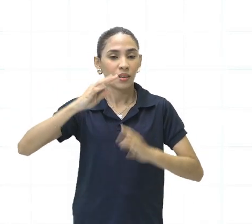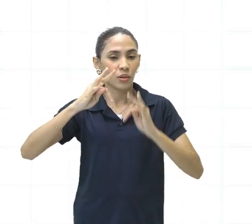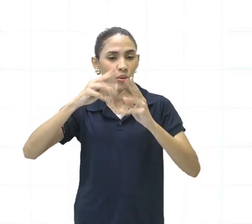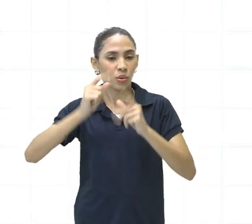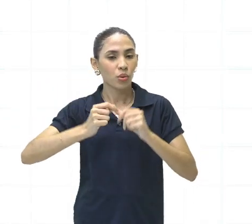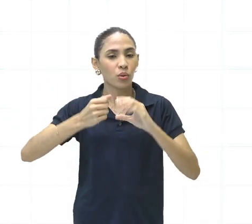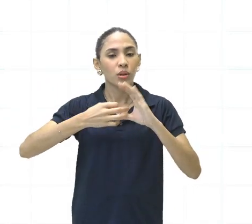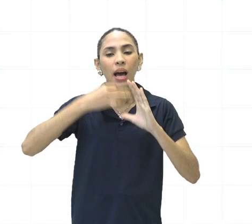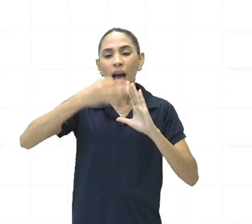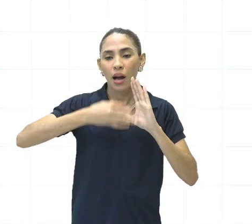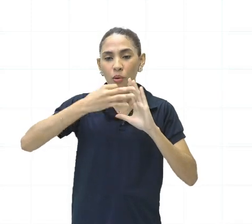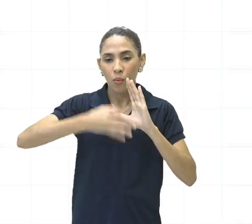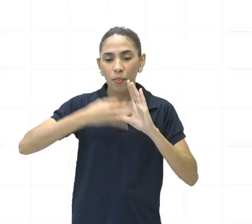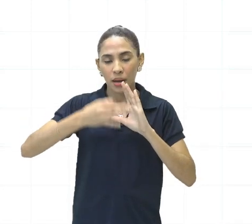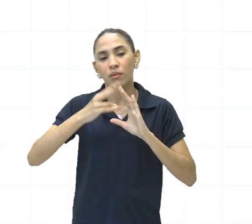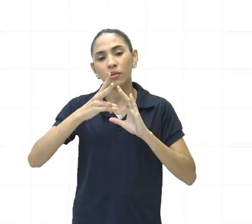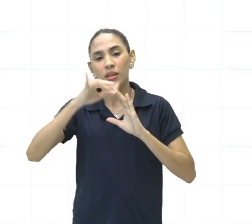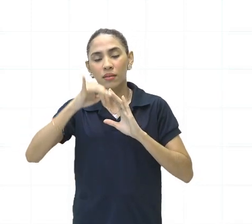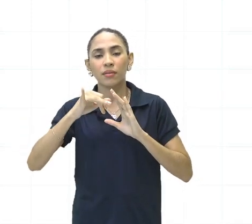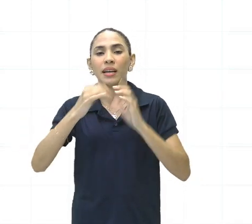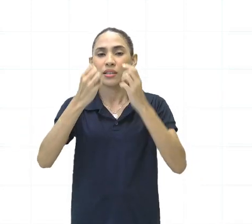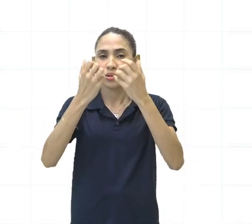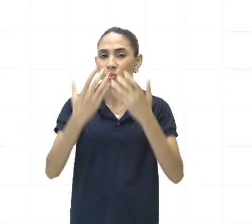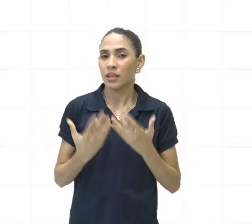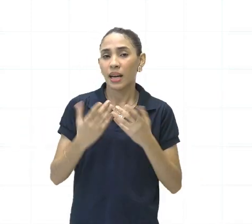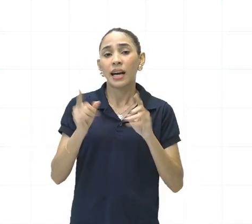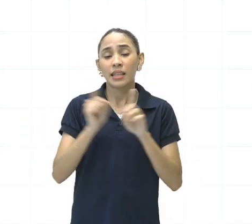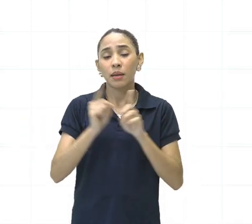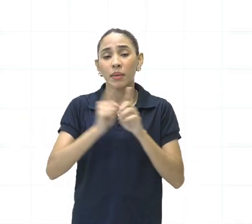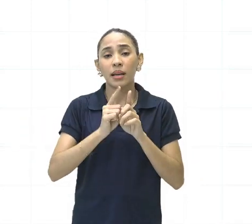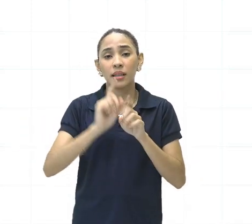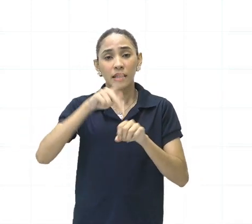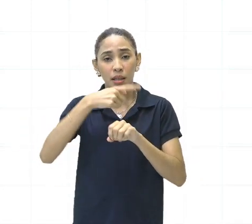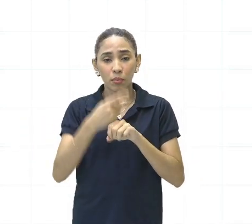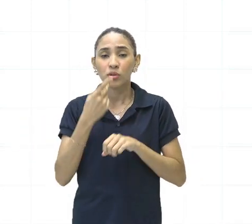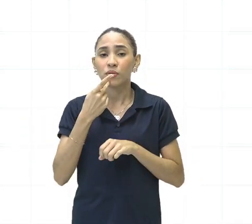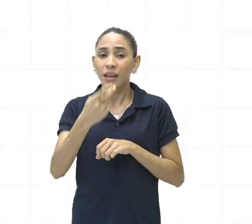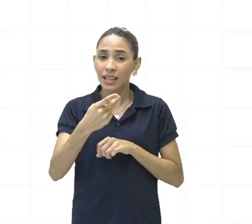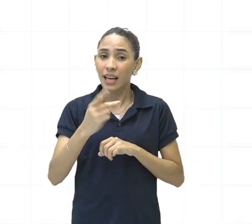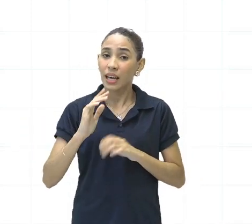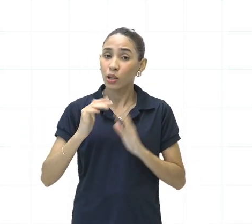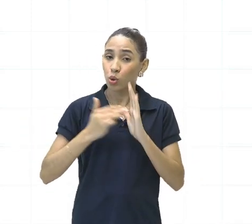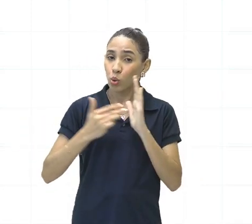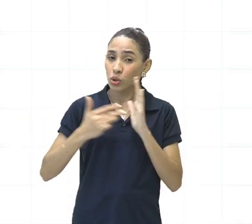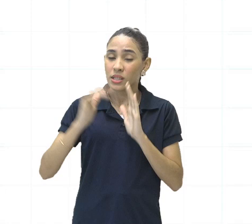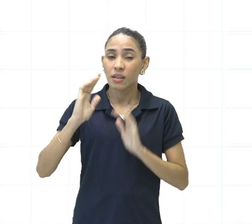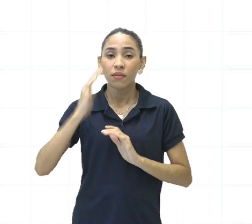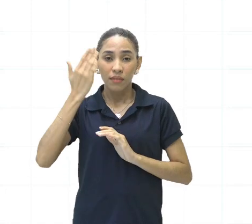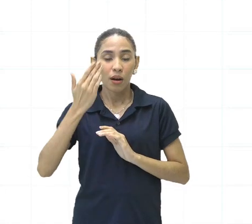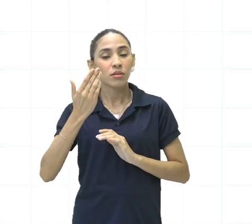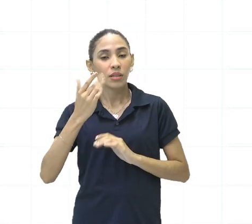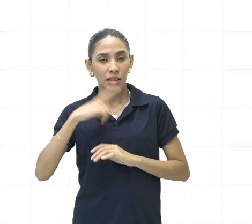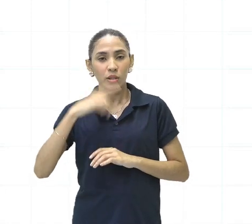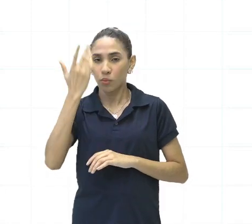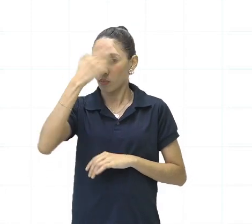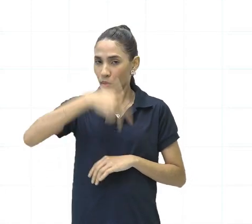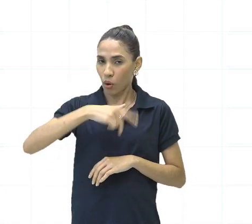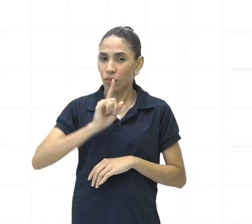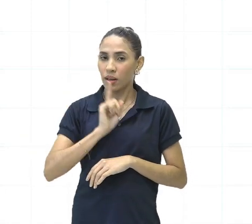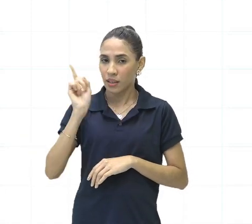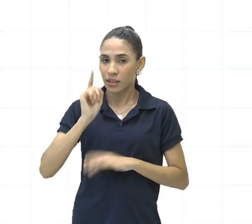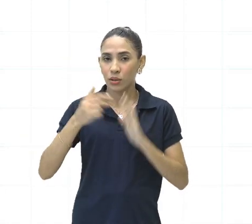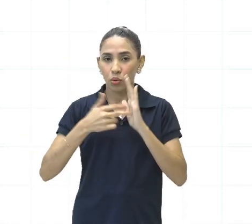elementos, os argumentos que vão desmentir essa fake news, né? E vão realmente comprovar de que essa